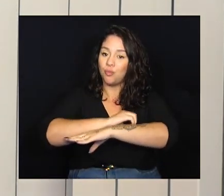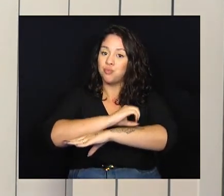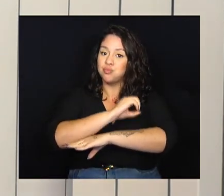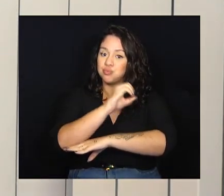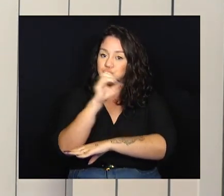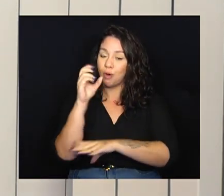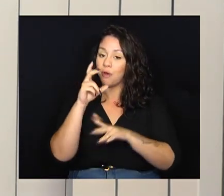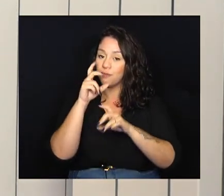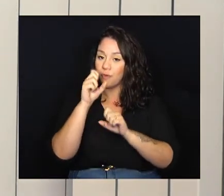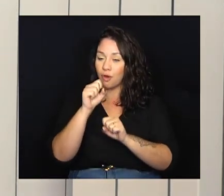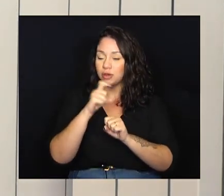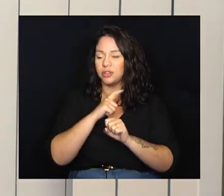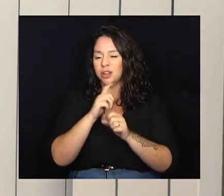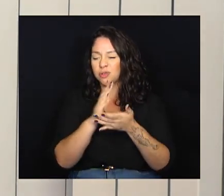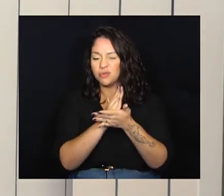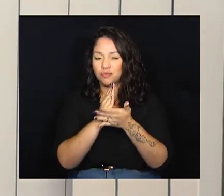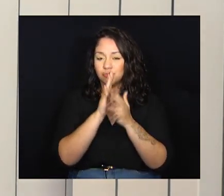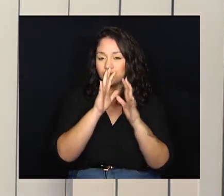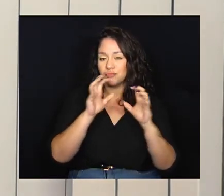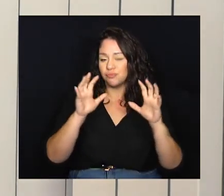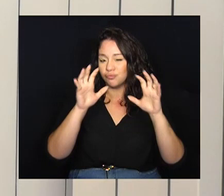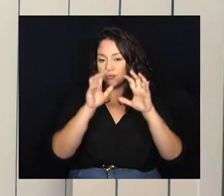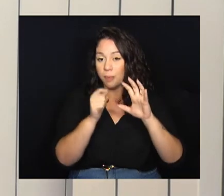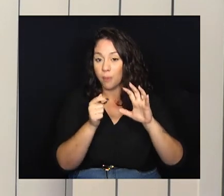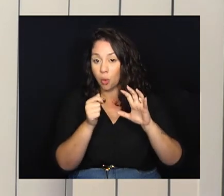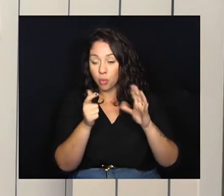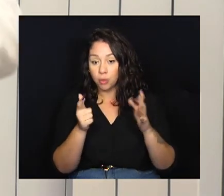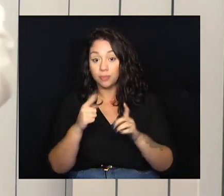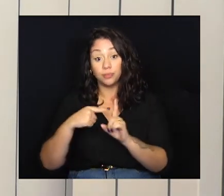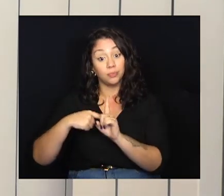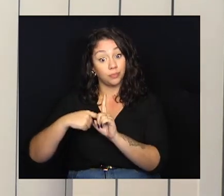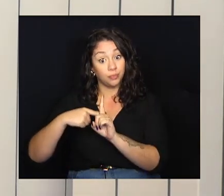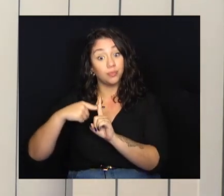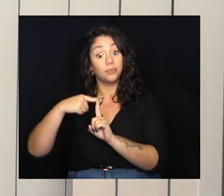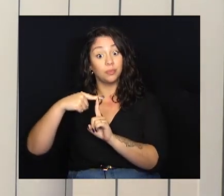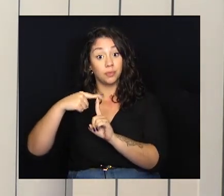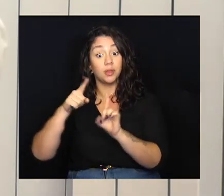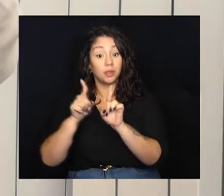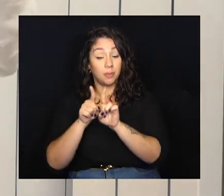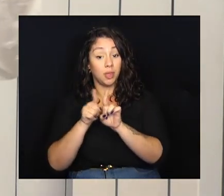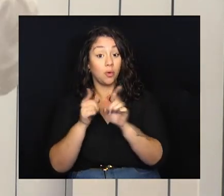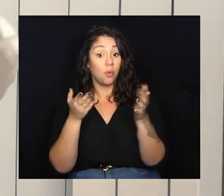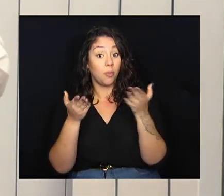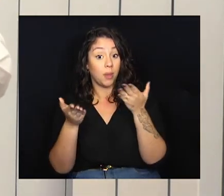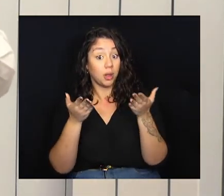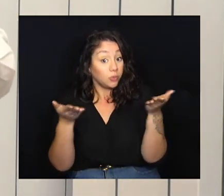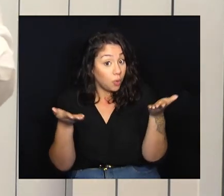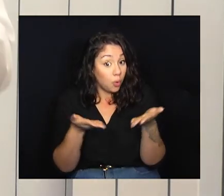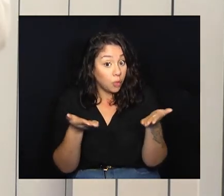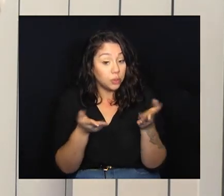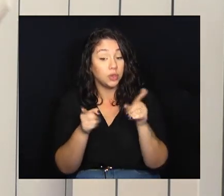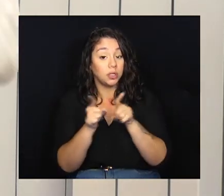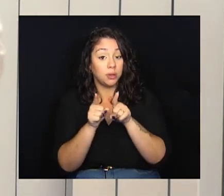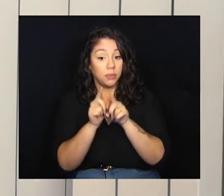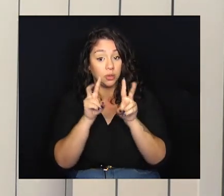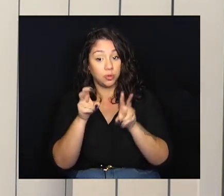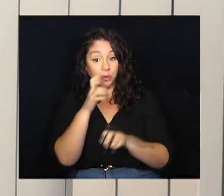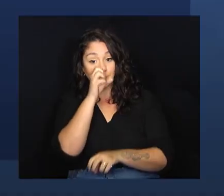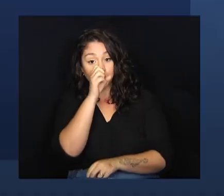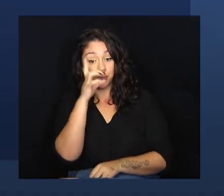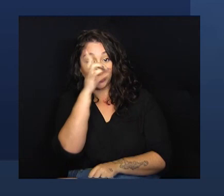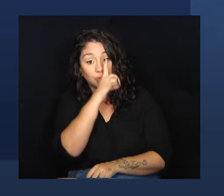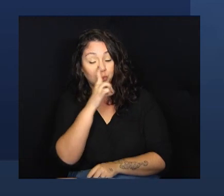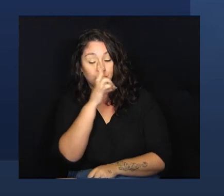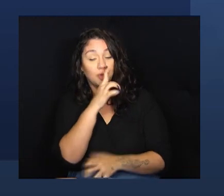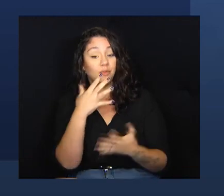entre algumas nuvens a temperatura sobe em relação a hoje e também ao fim de semana hein Olha só